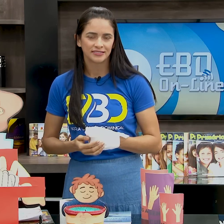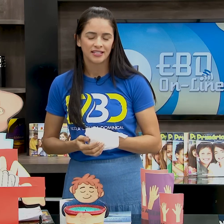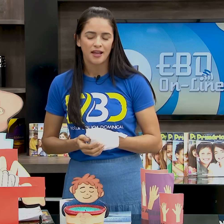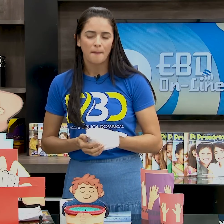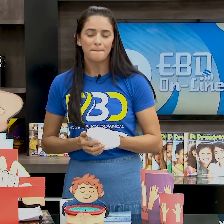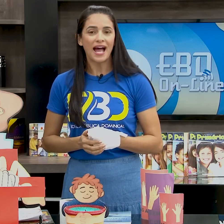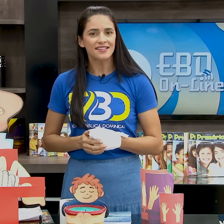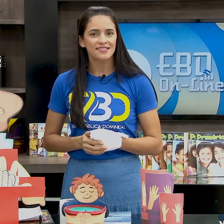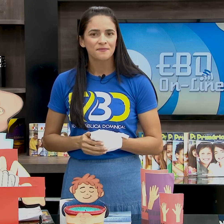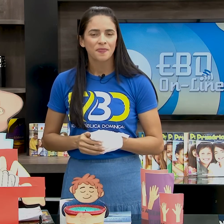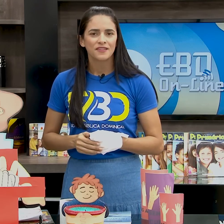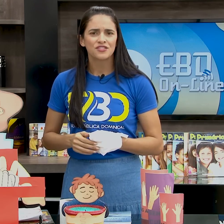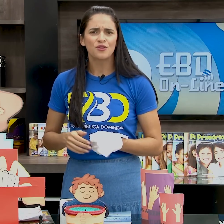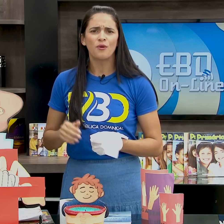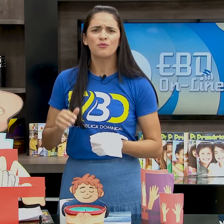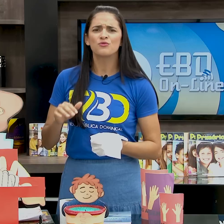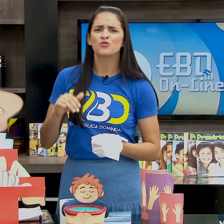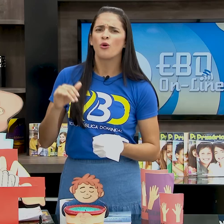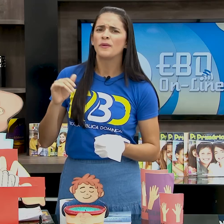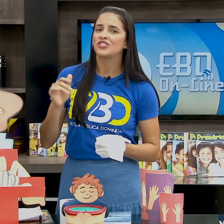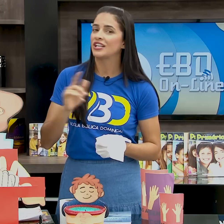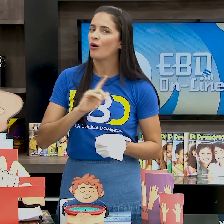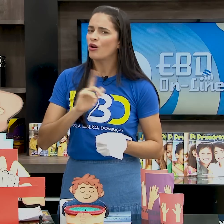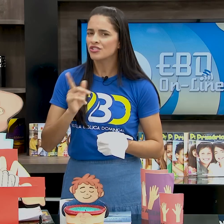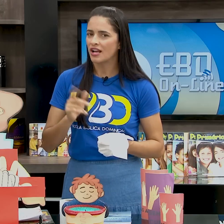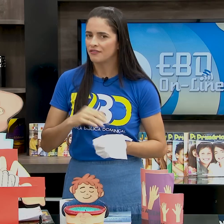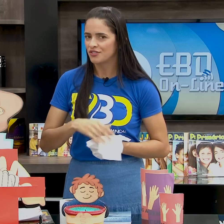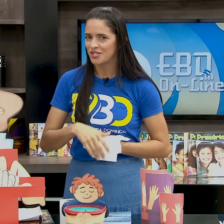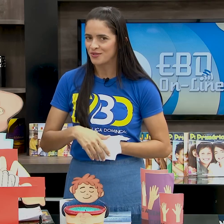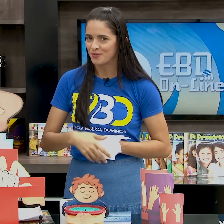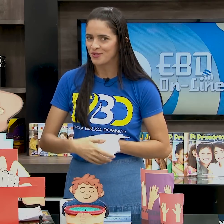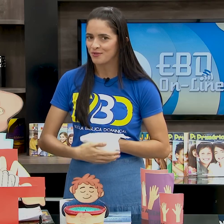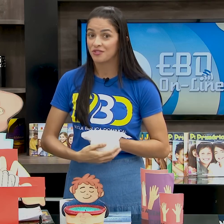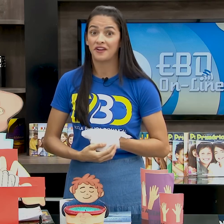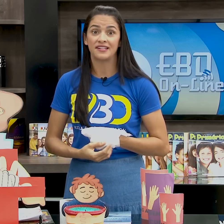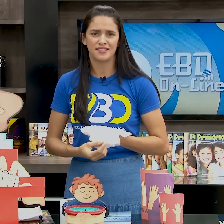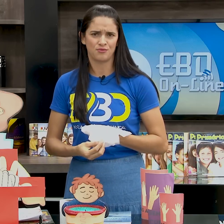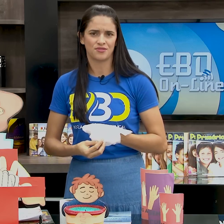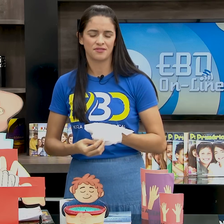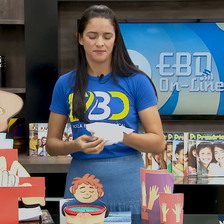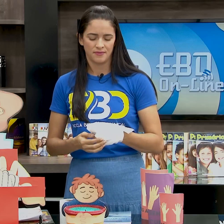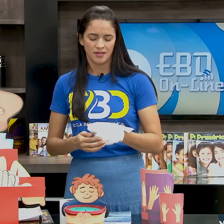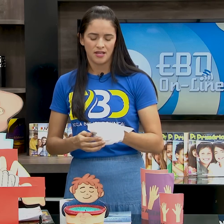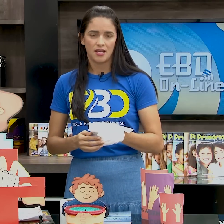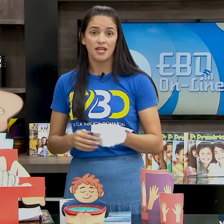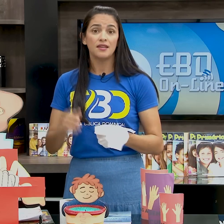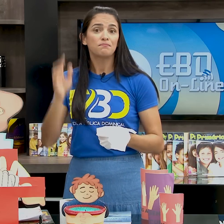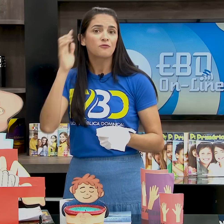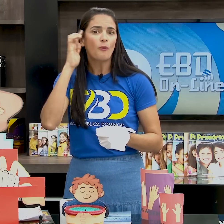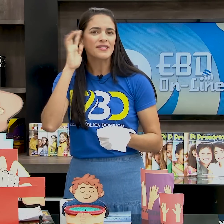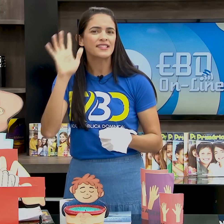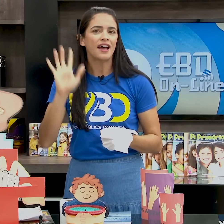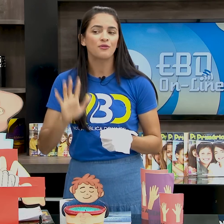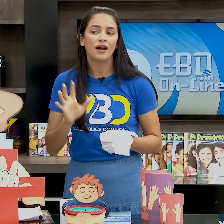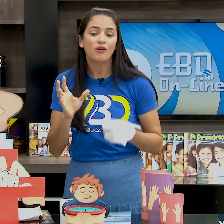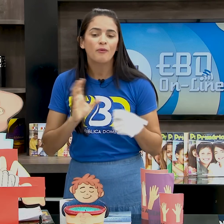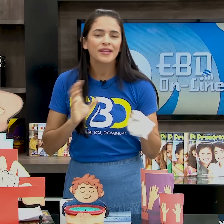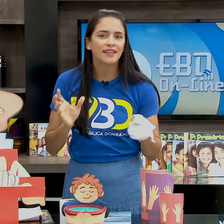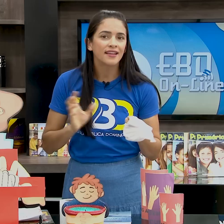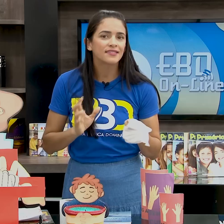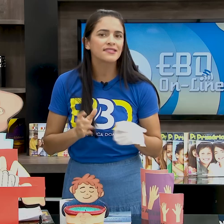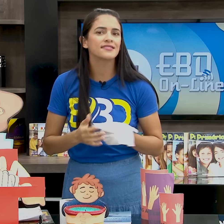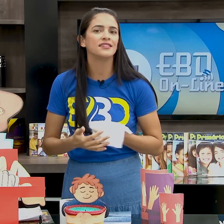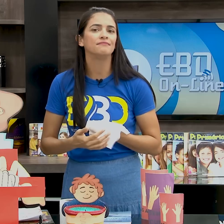ajuda mas tinham alguns homens que não gostavam de Jesus os fariseus e começaram